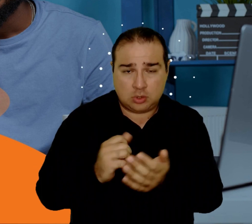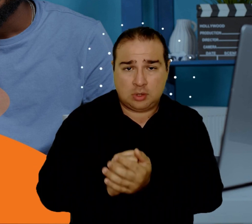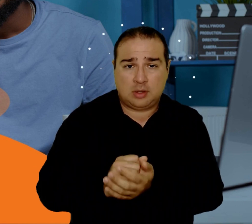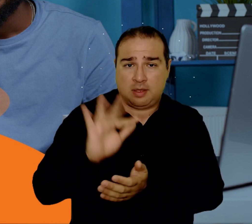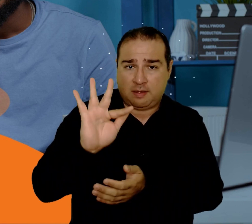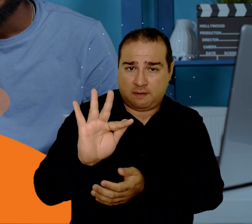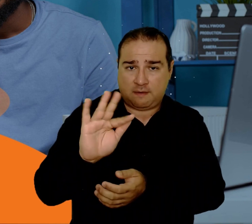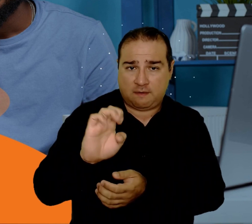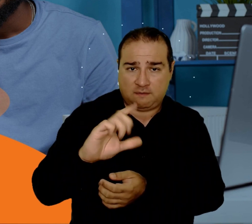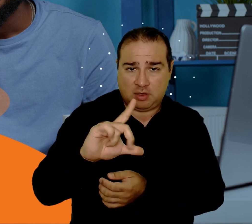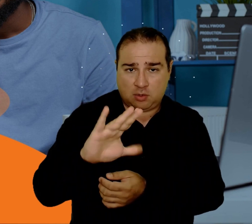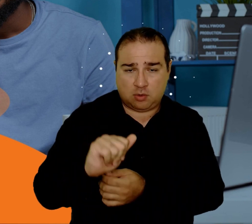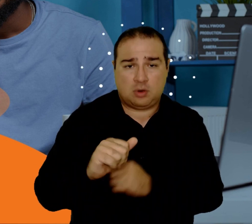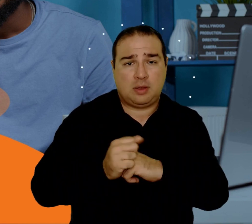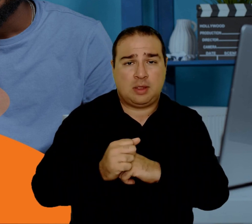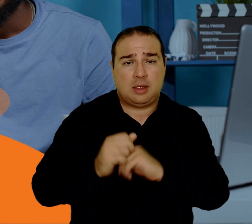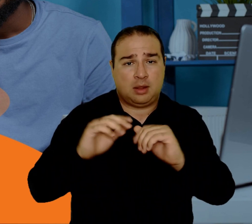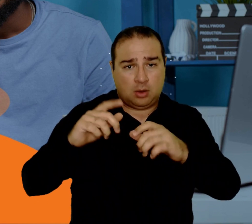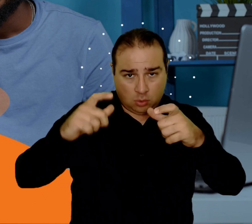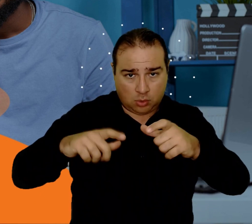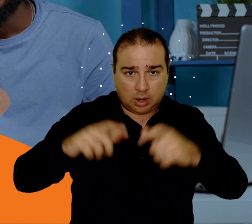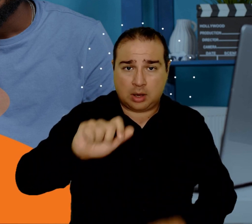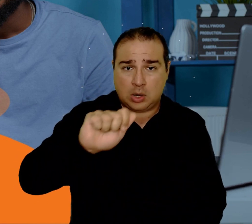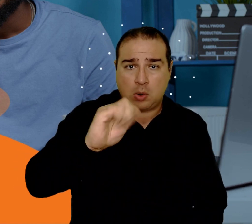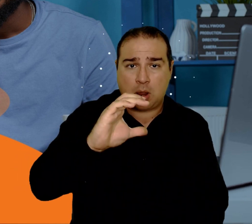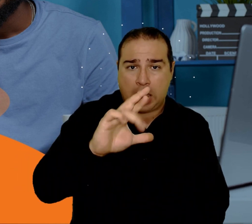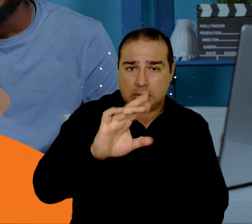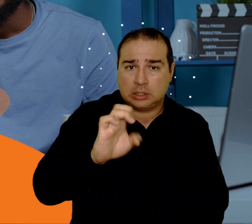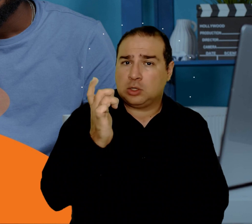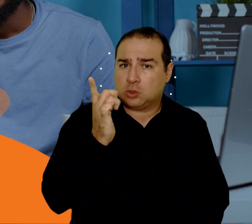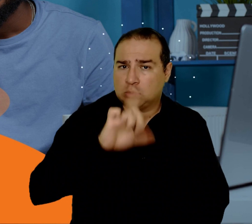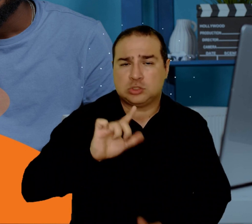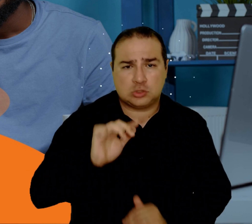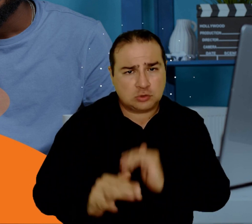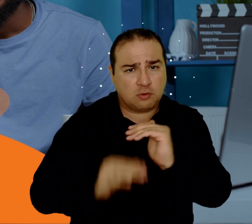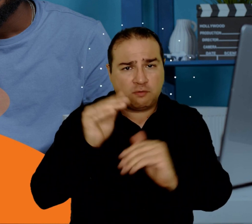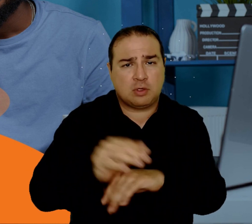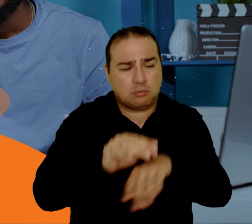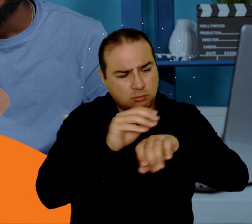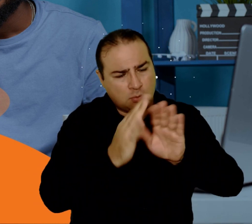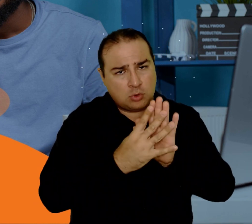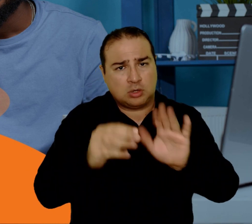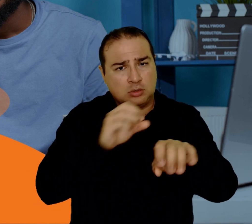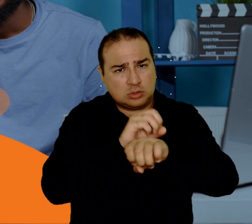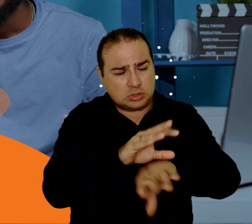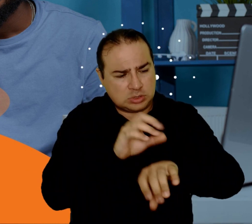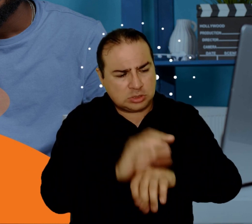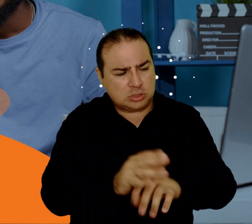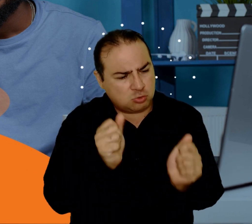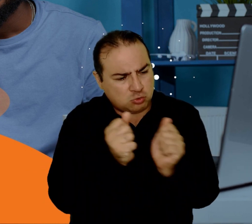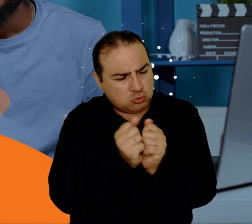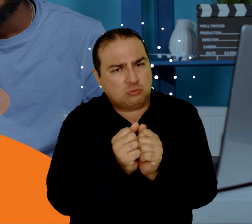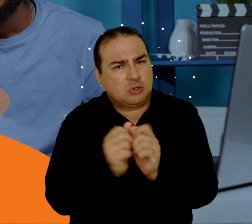situada na periferia de Rio Branco, no Acre, e eles conseguiram, né, desenvolver um modelo de ensino que